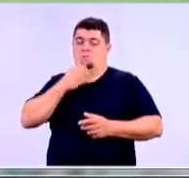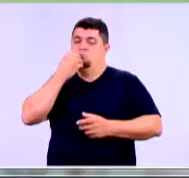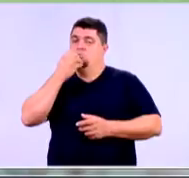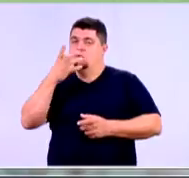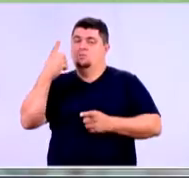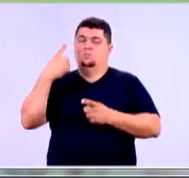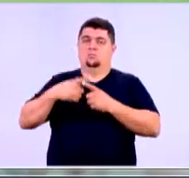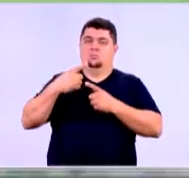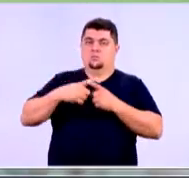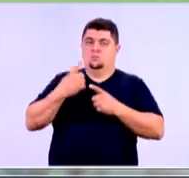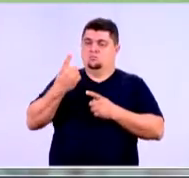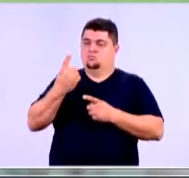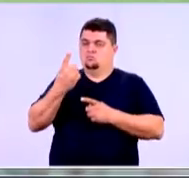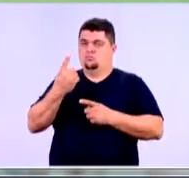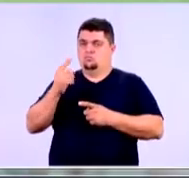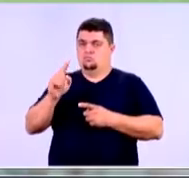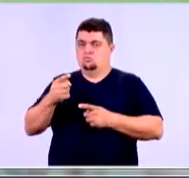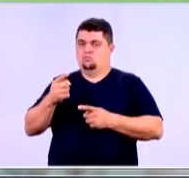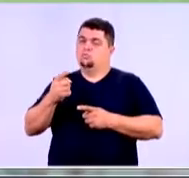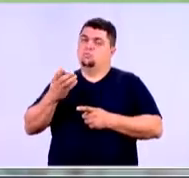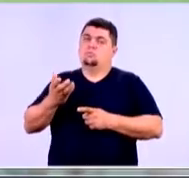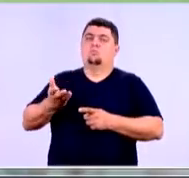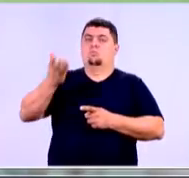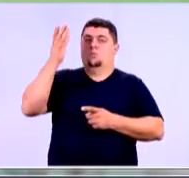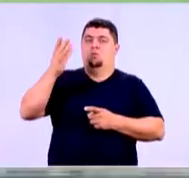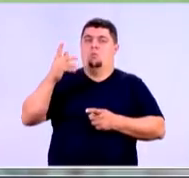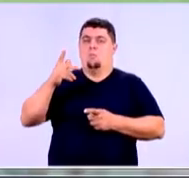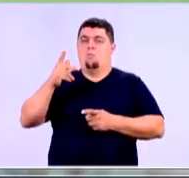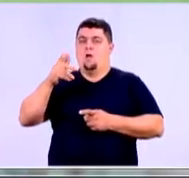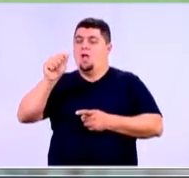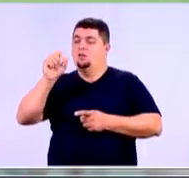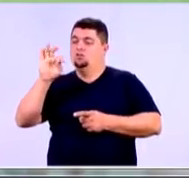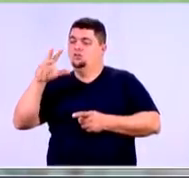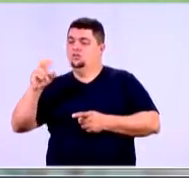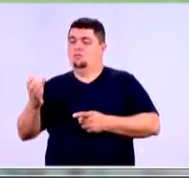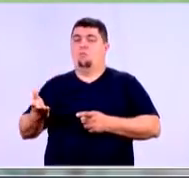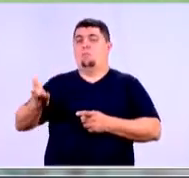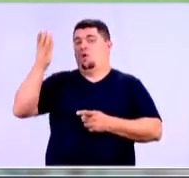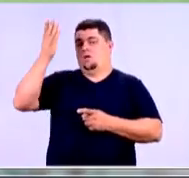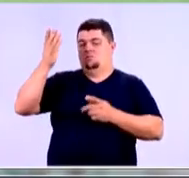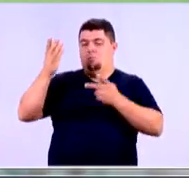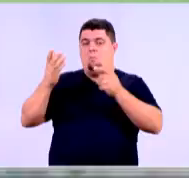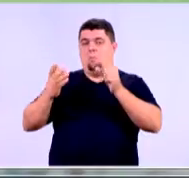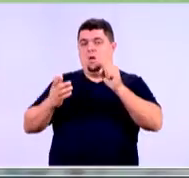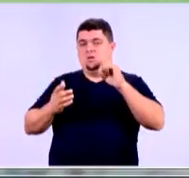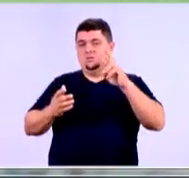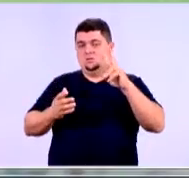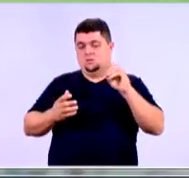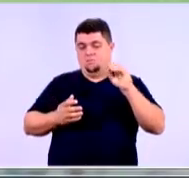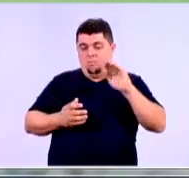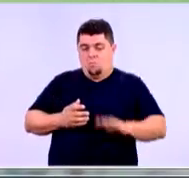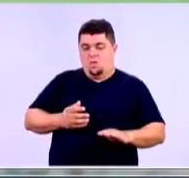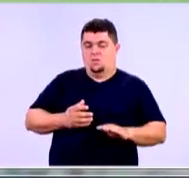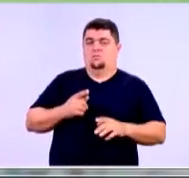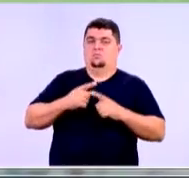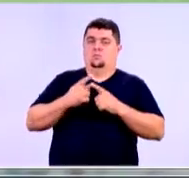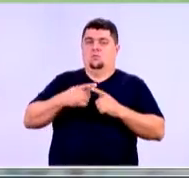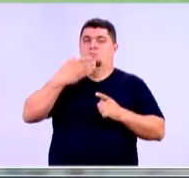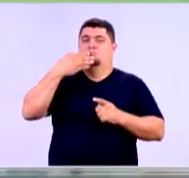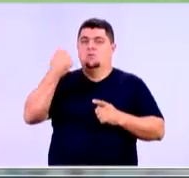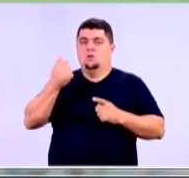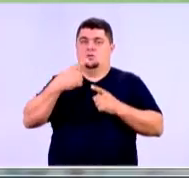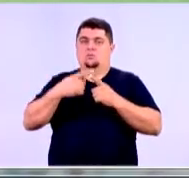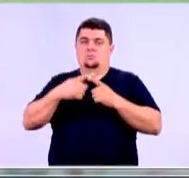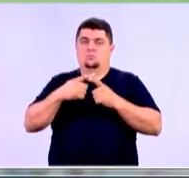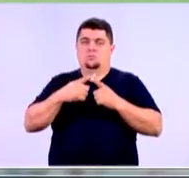favorável quando eu tenho mais ativo do que passivo. E isso se traduz num índice de liquidez corrente